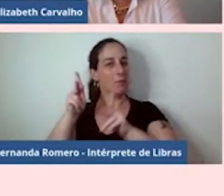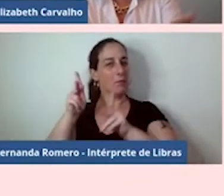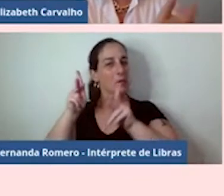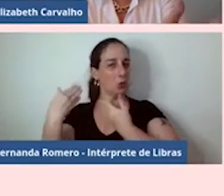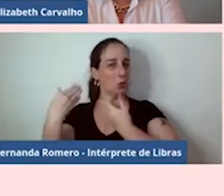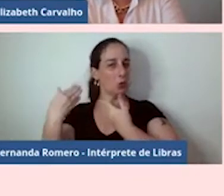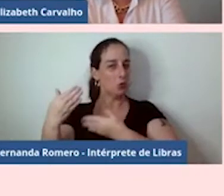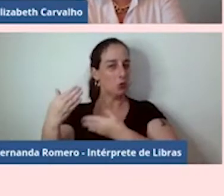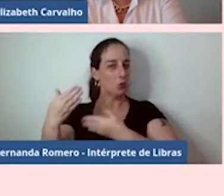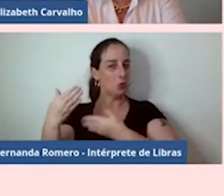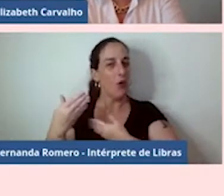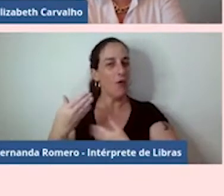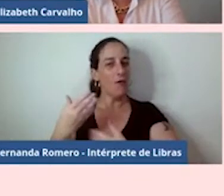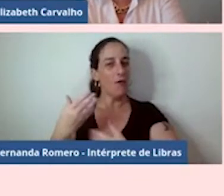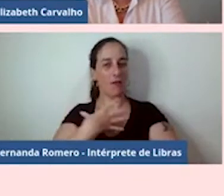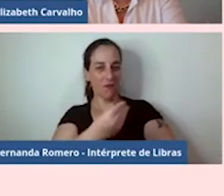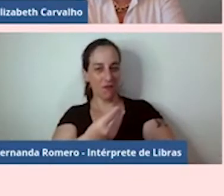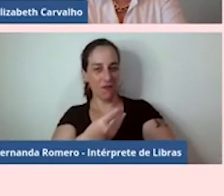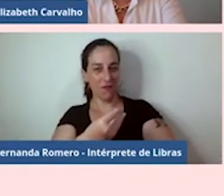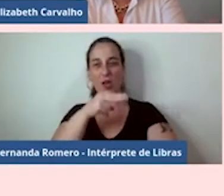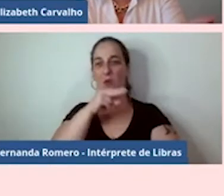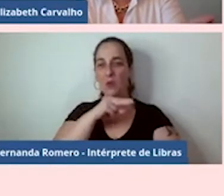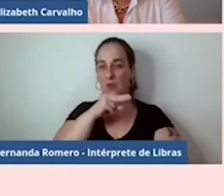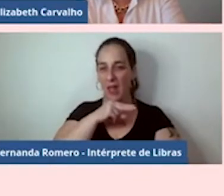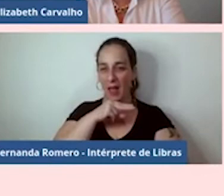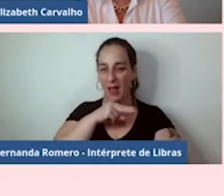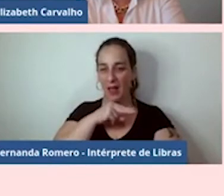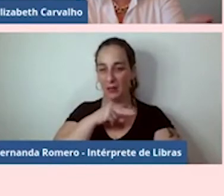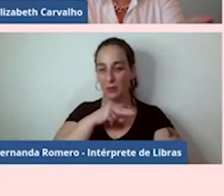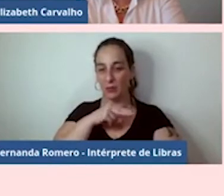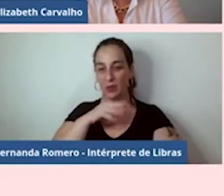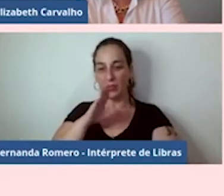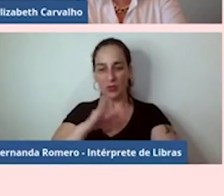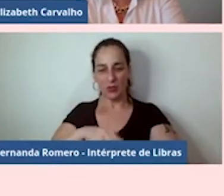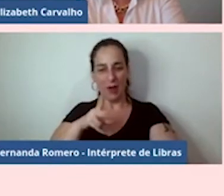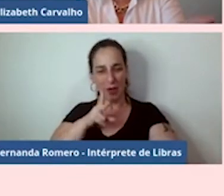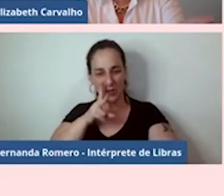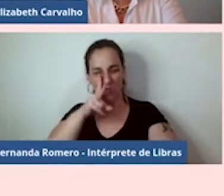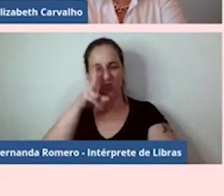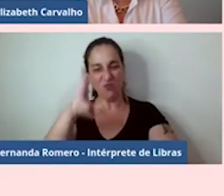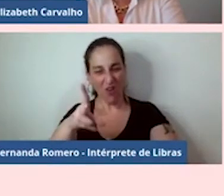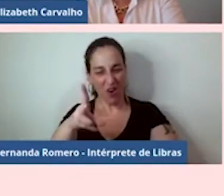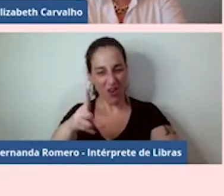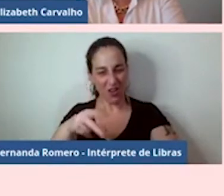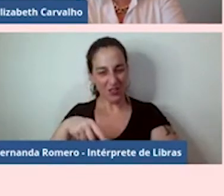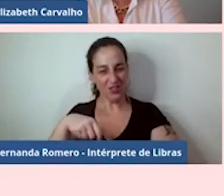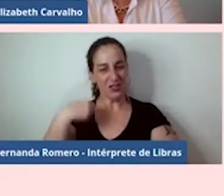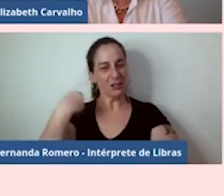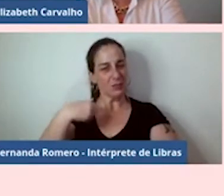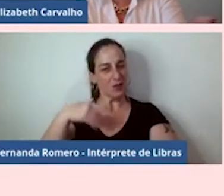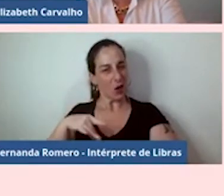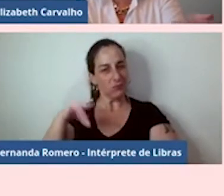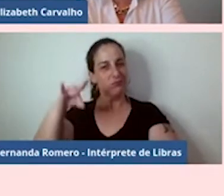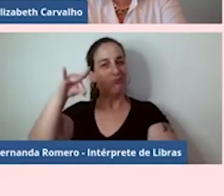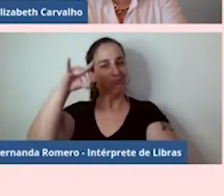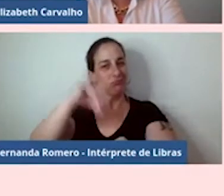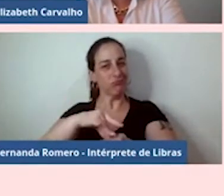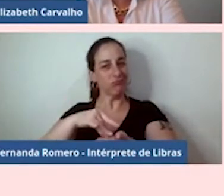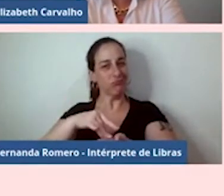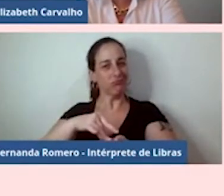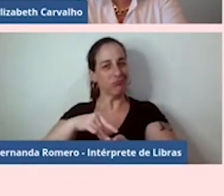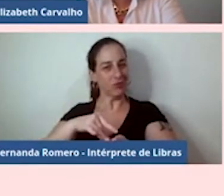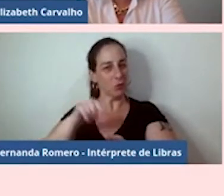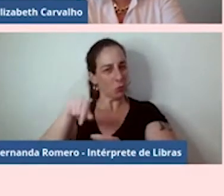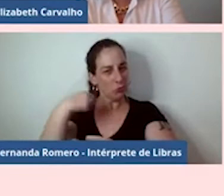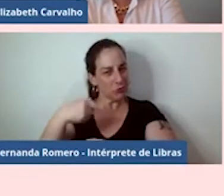nossos filhos, para os nossos netos, né? De fortalecer, de que eles sejam efetivamente o que eles querem ser e que eles busquem